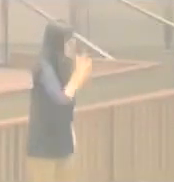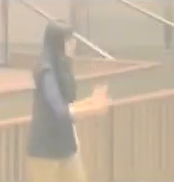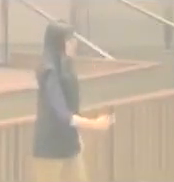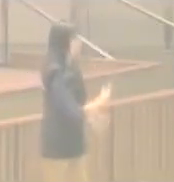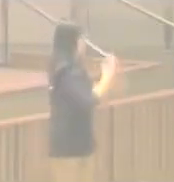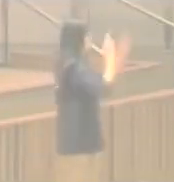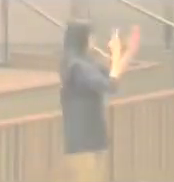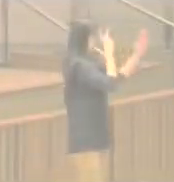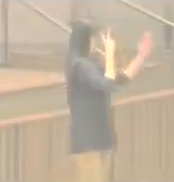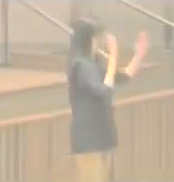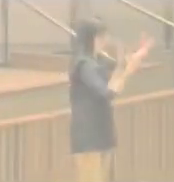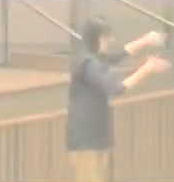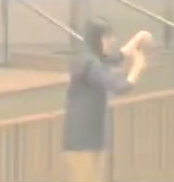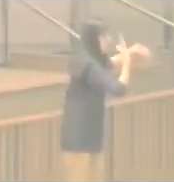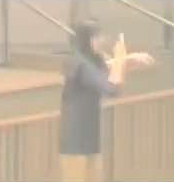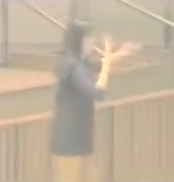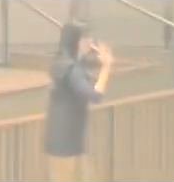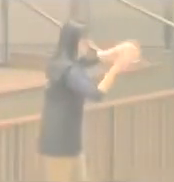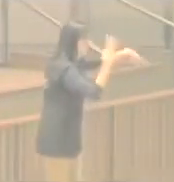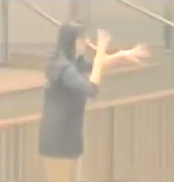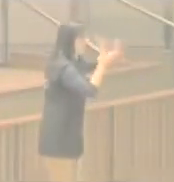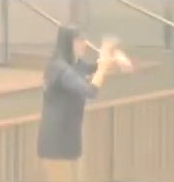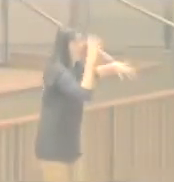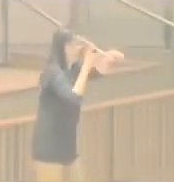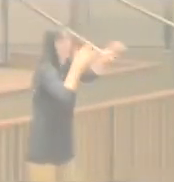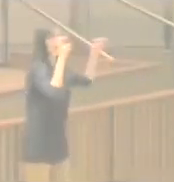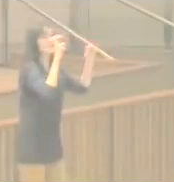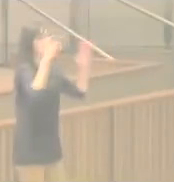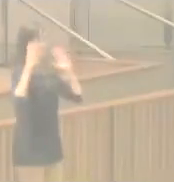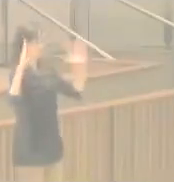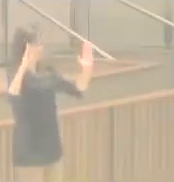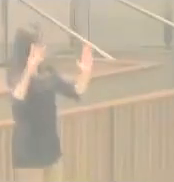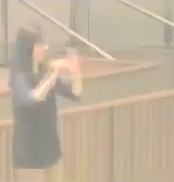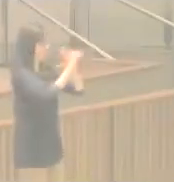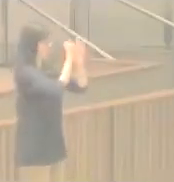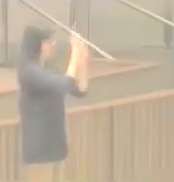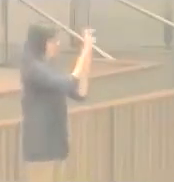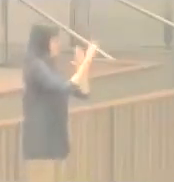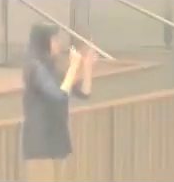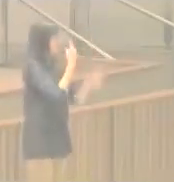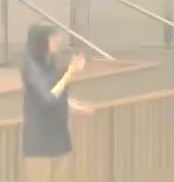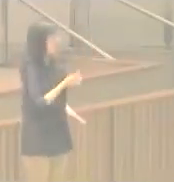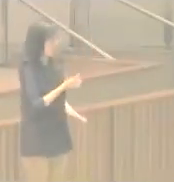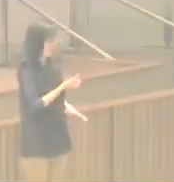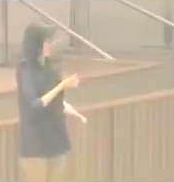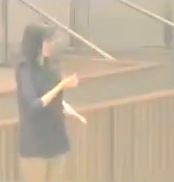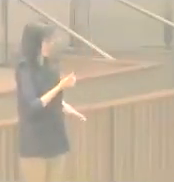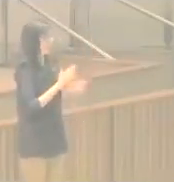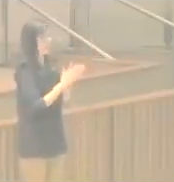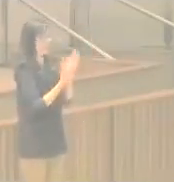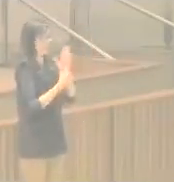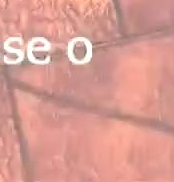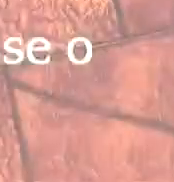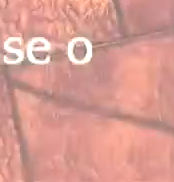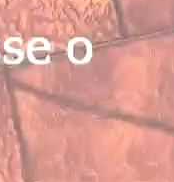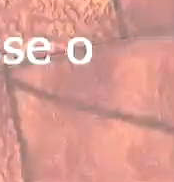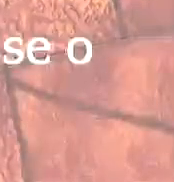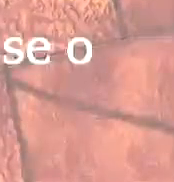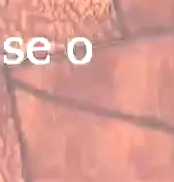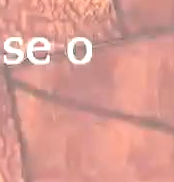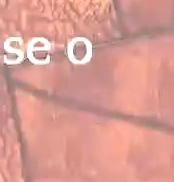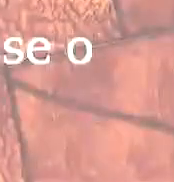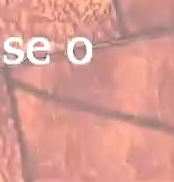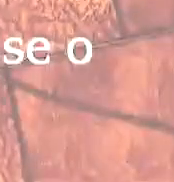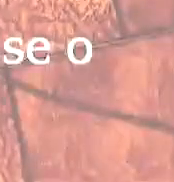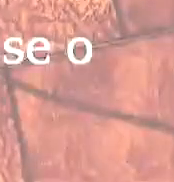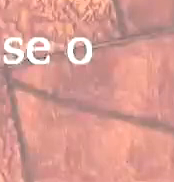cena. E a quinta cena vai estar nos versículos 15 e 16. E a Bíblia diz assim: Manassés tirou do templo